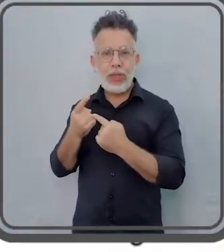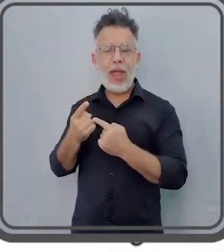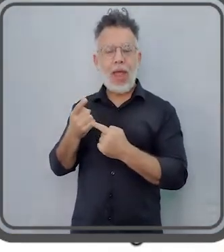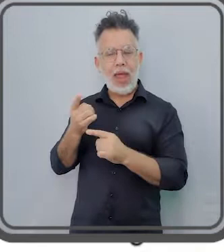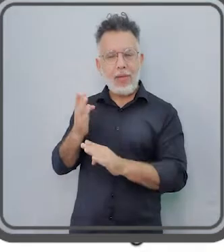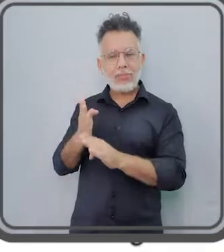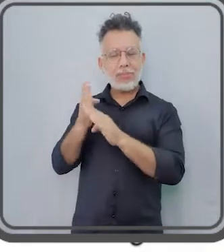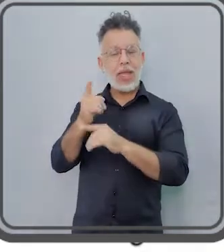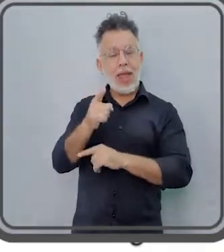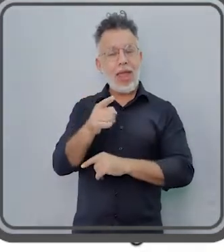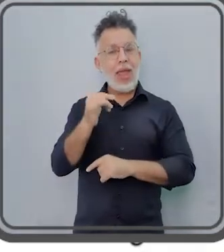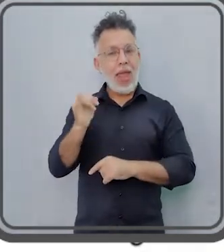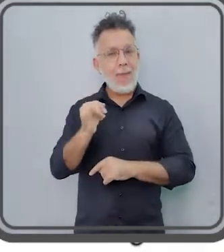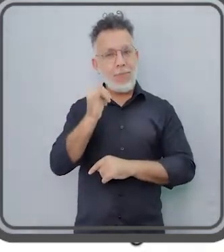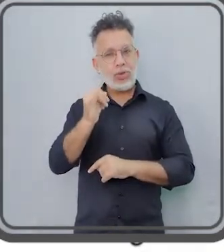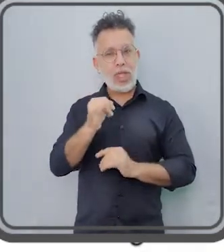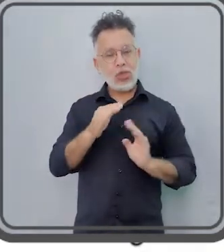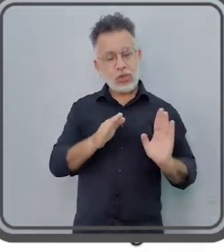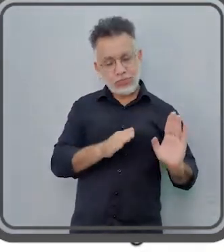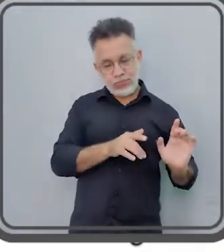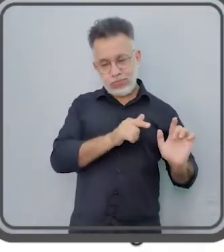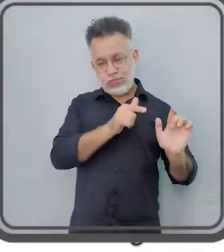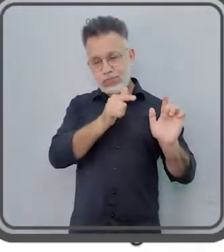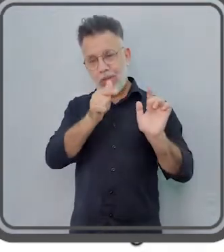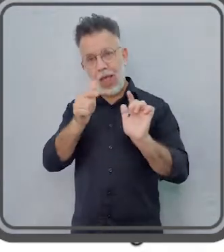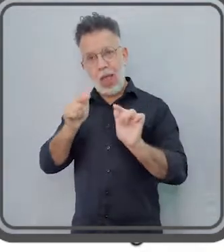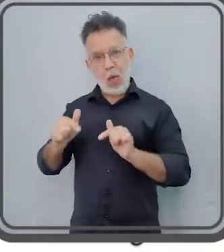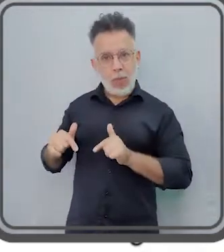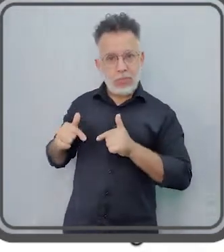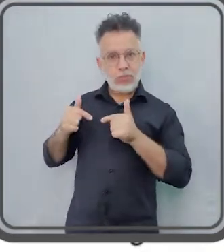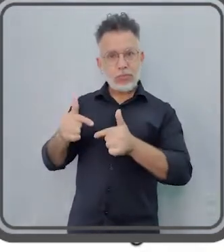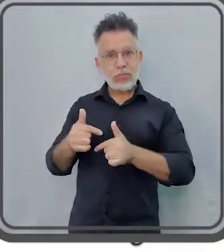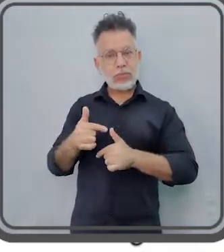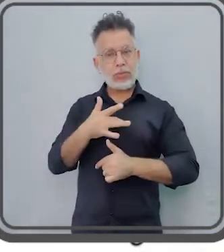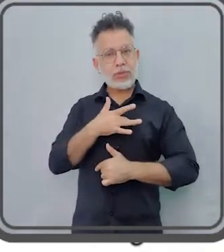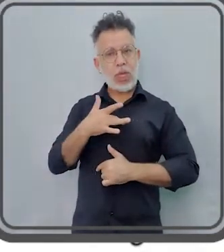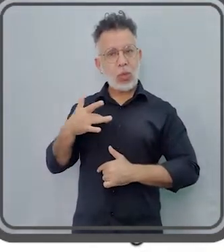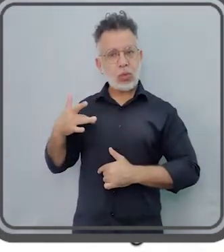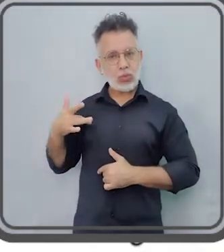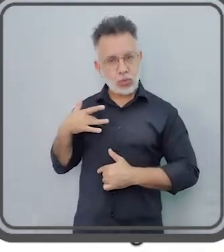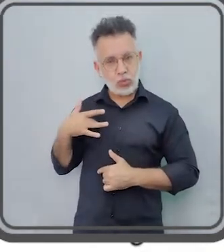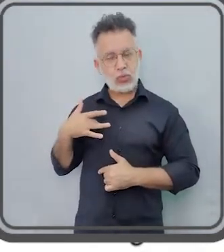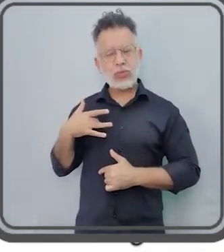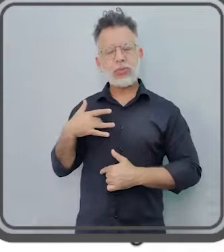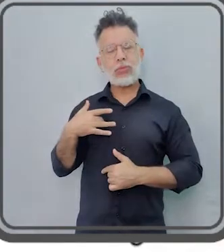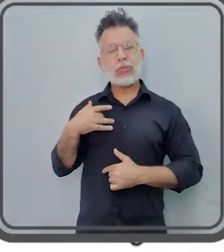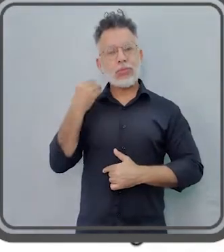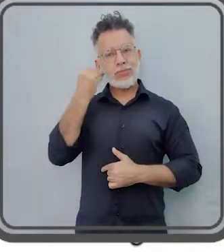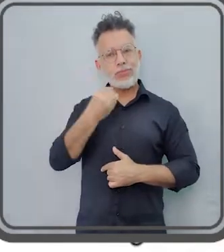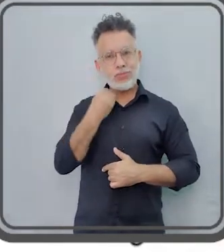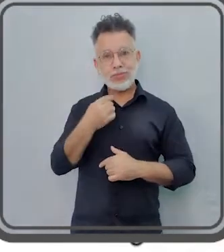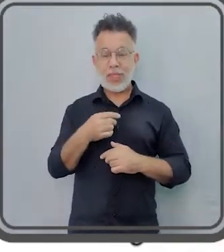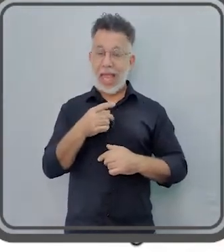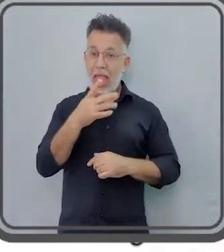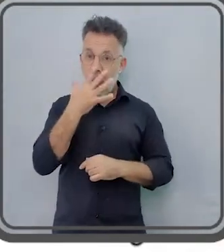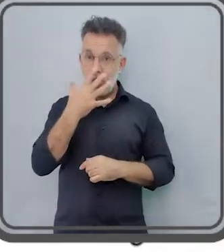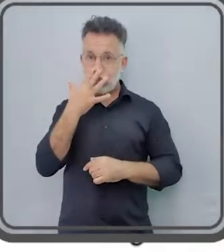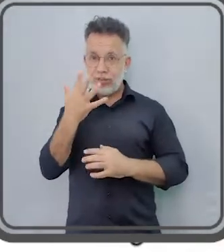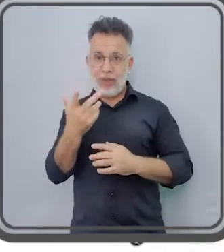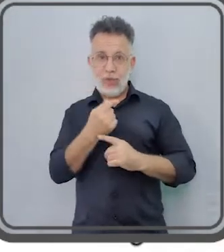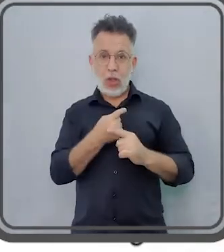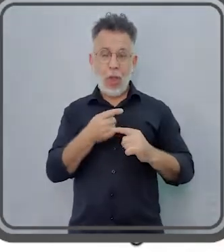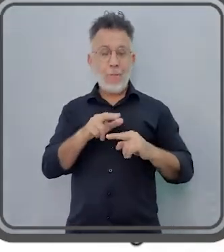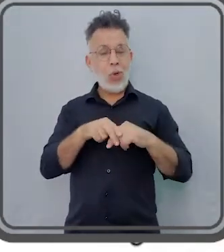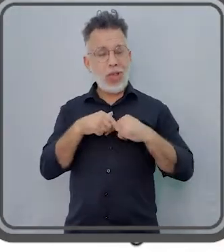para complementar essa jornada dela de uma sexualidade mais positiva e saudável. Eu acho isso incrível, por isso que eu me entusiasmo tanto